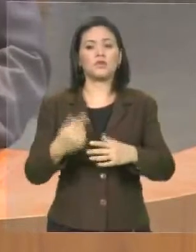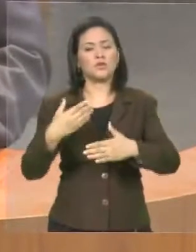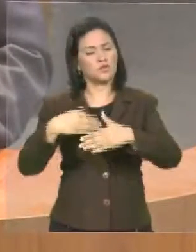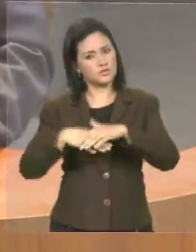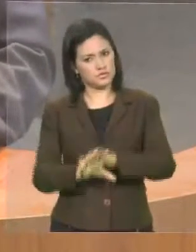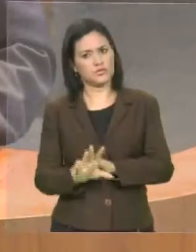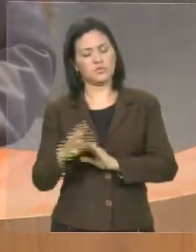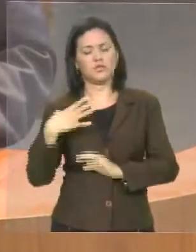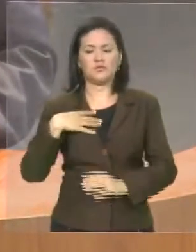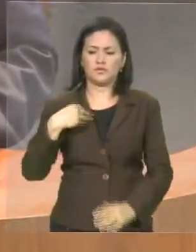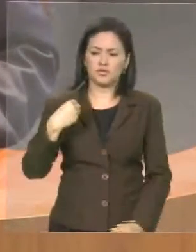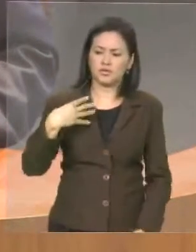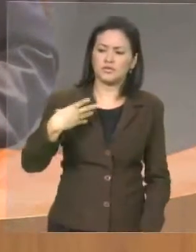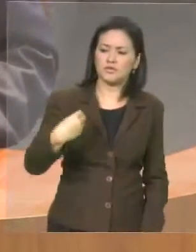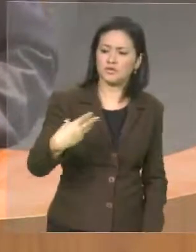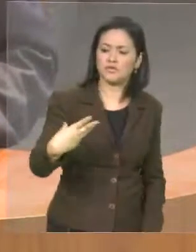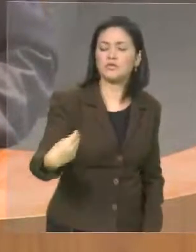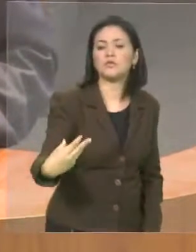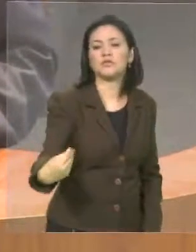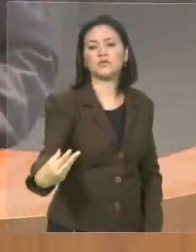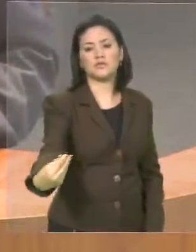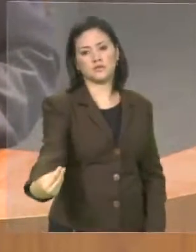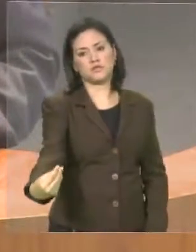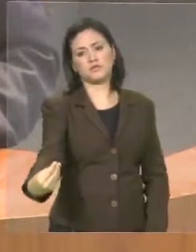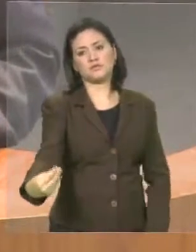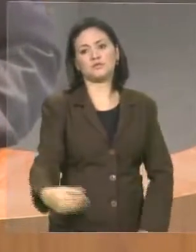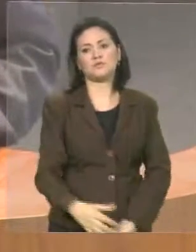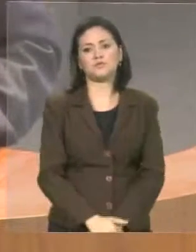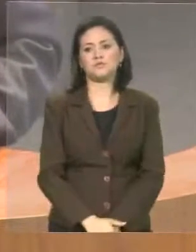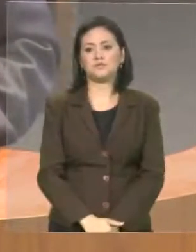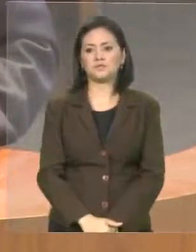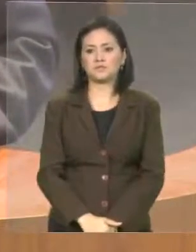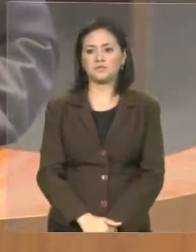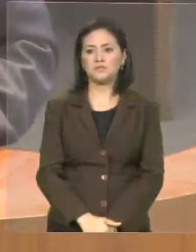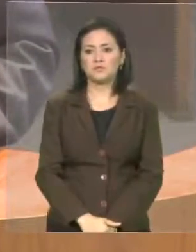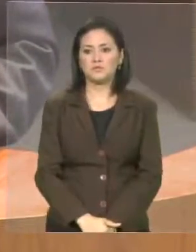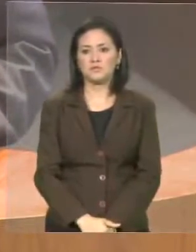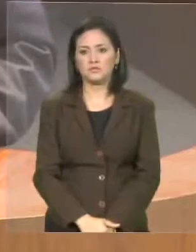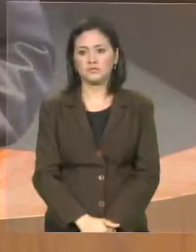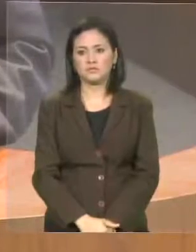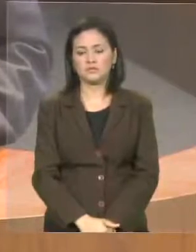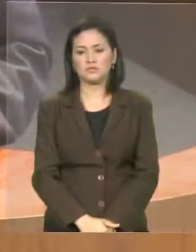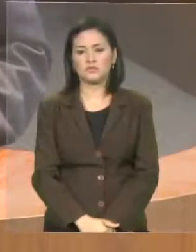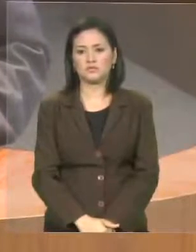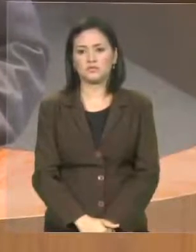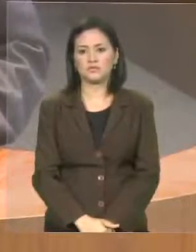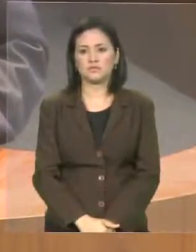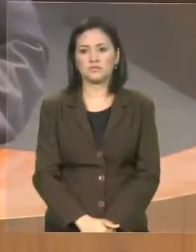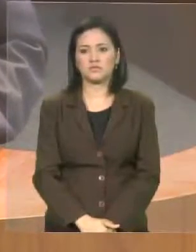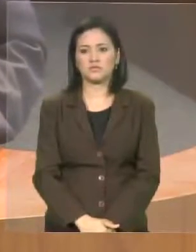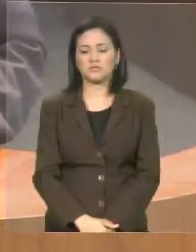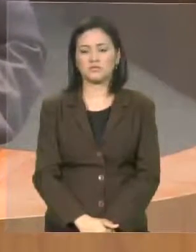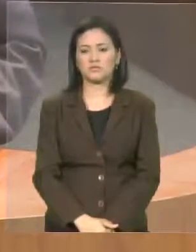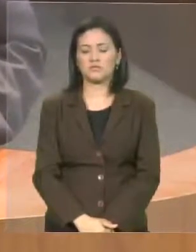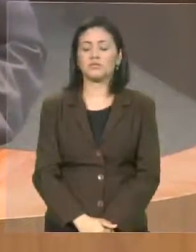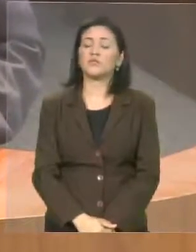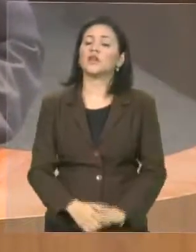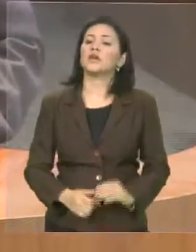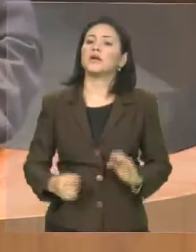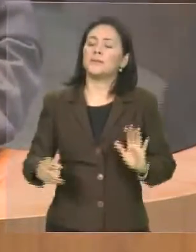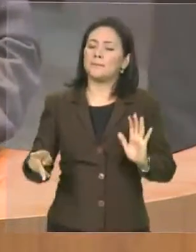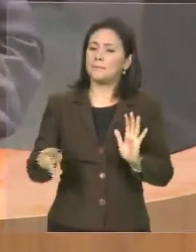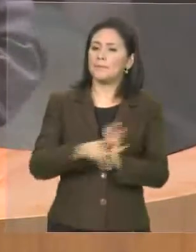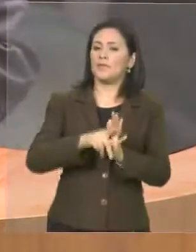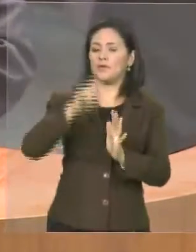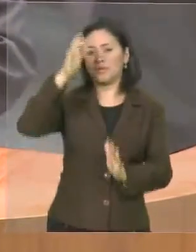gerações a geração. Se encravou na cultura do nosso povo. Só